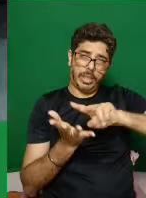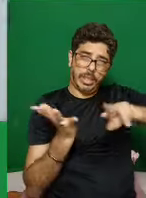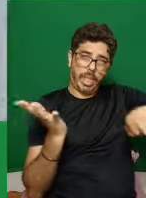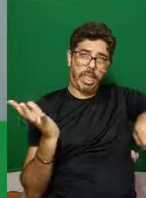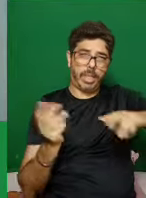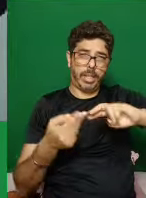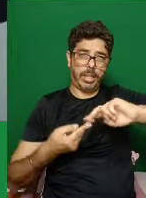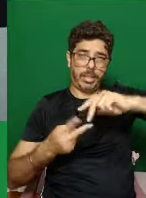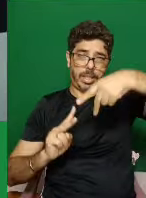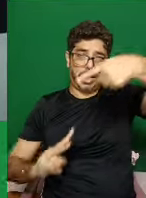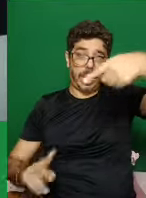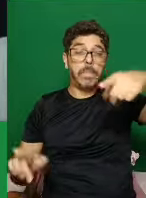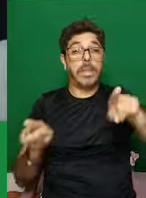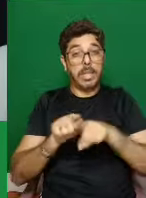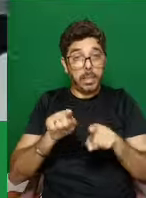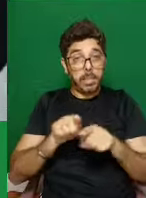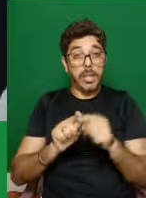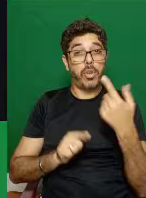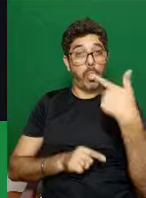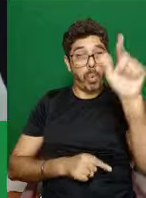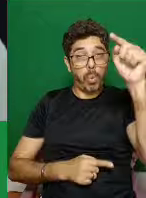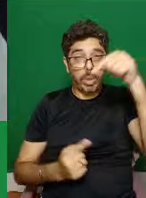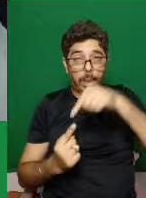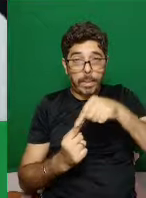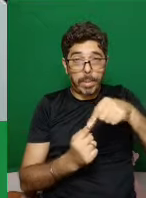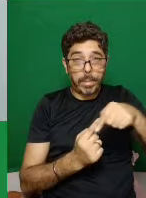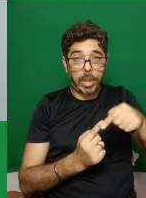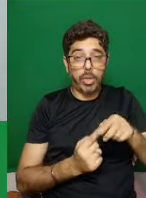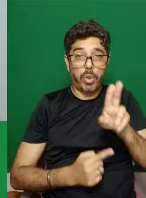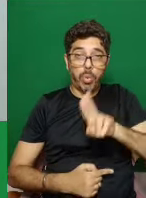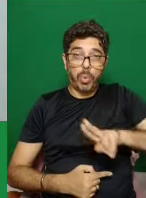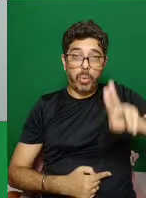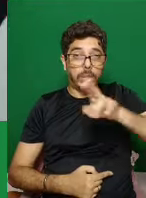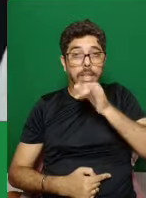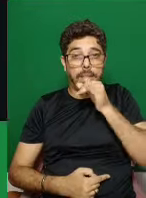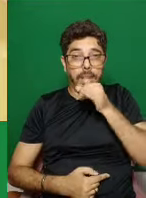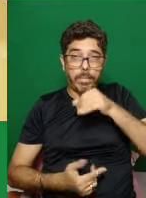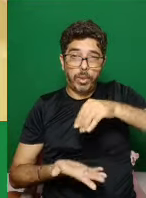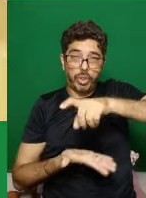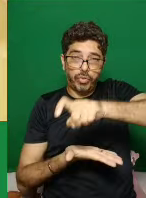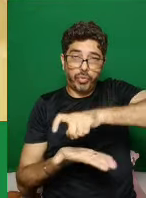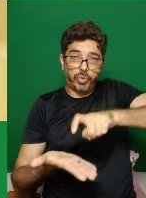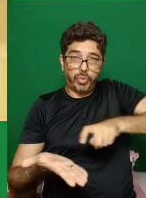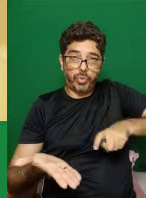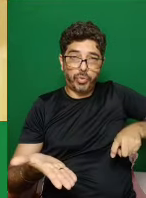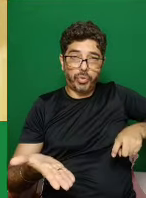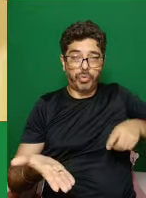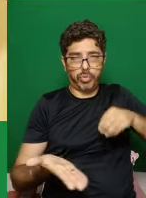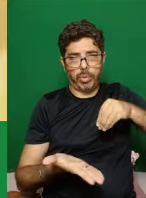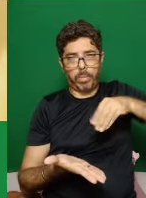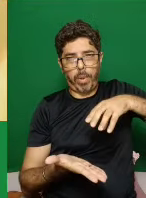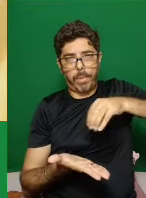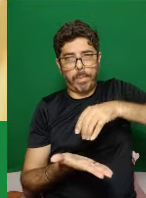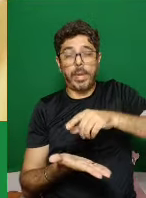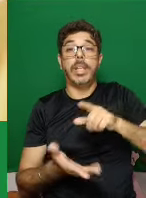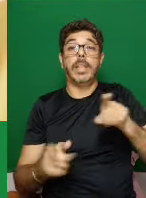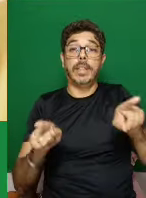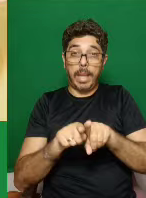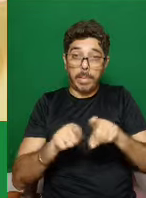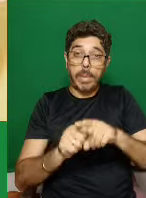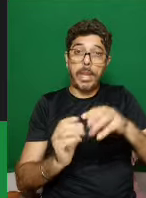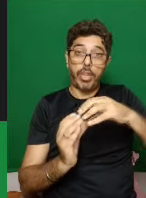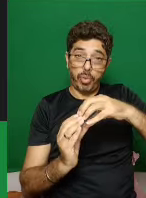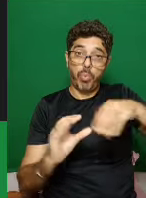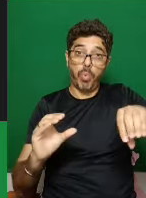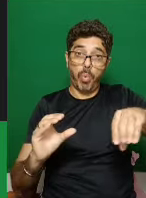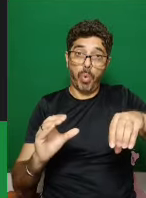aplicações impressionantes. Por exemplo, é ela que garante o funcionamento das fotocopiadoras e até mesmo a impressão na casca de um